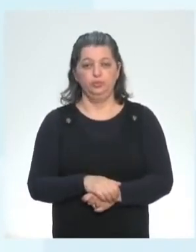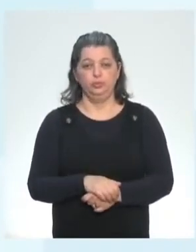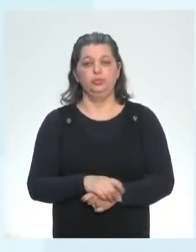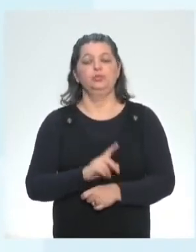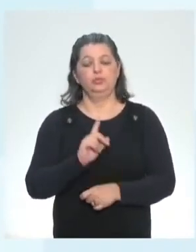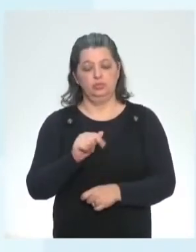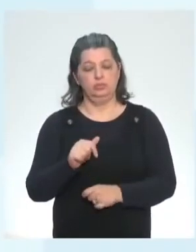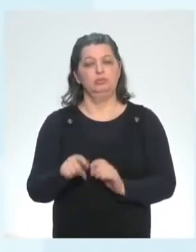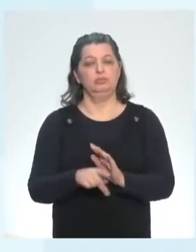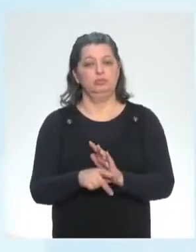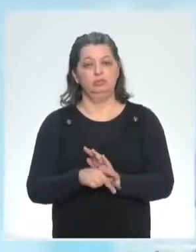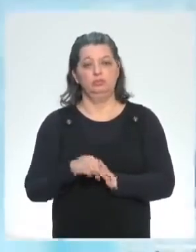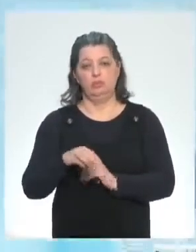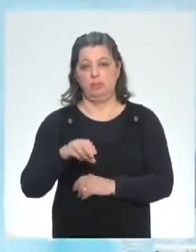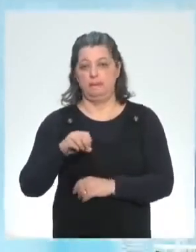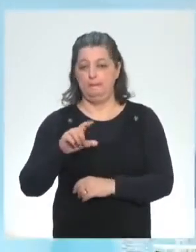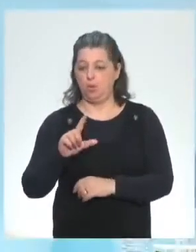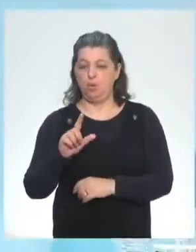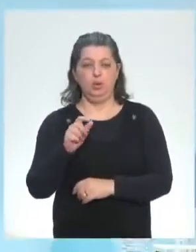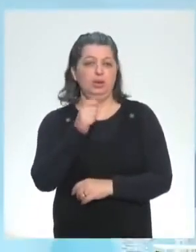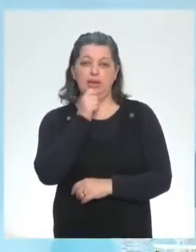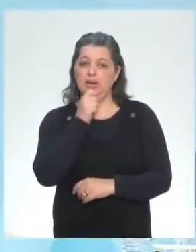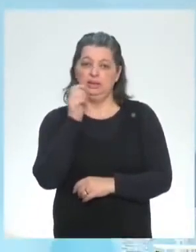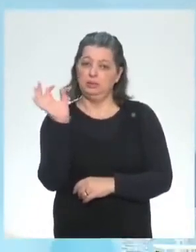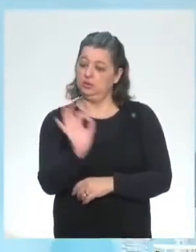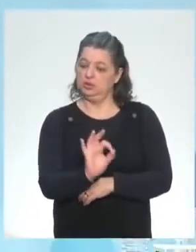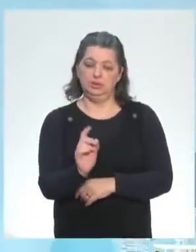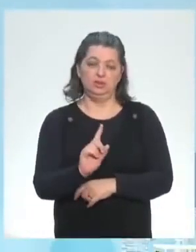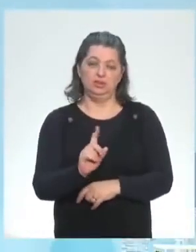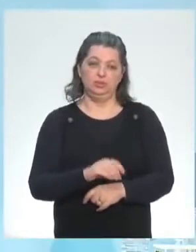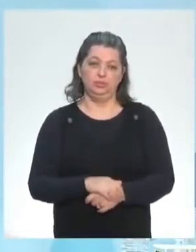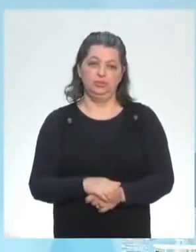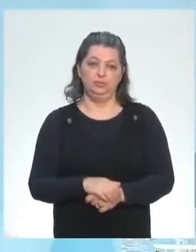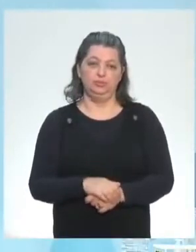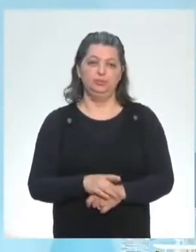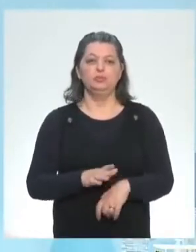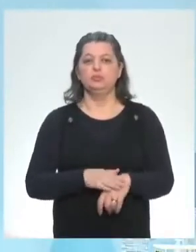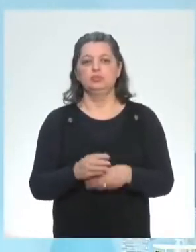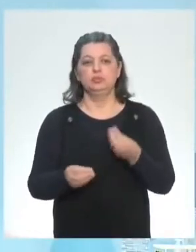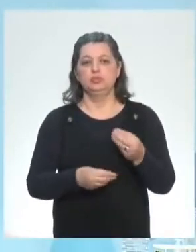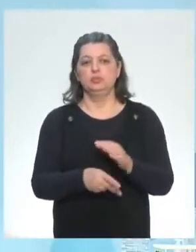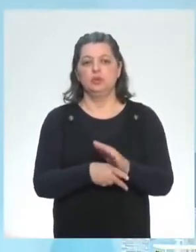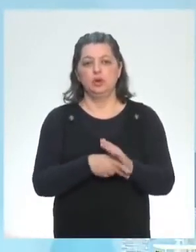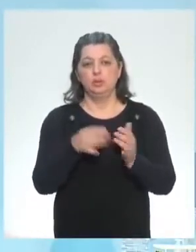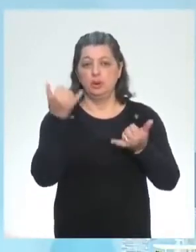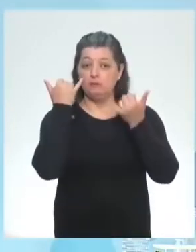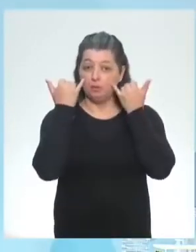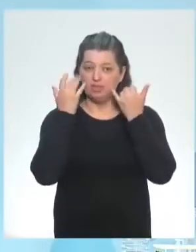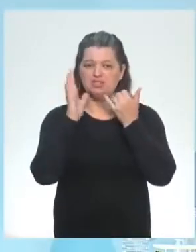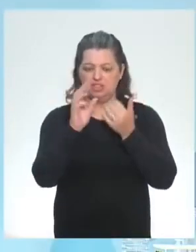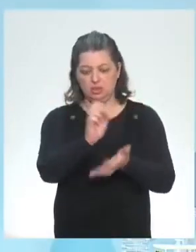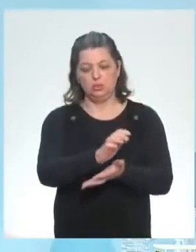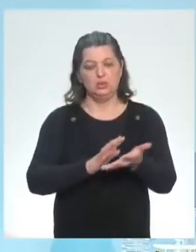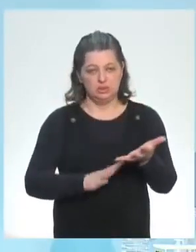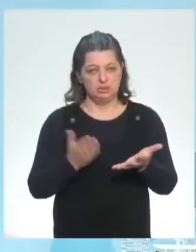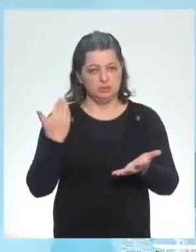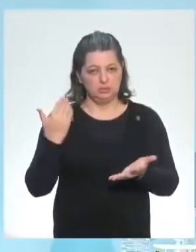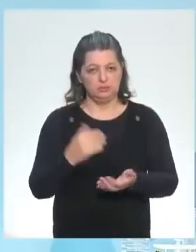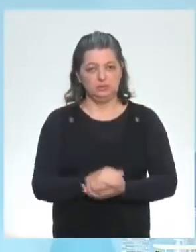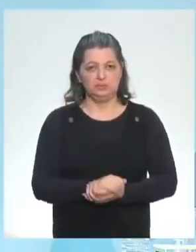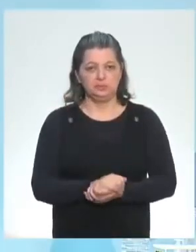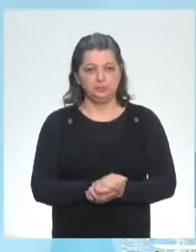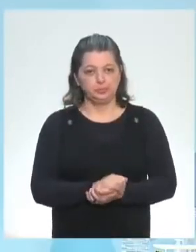em mols e não em porcentagem. Eu pego os dados do exercício que eu já tinha lá,